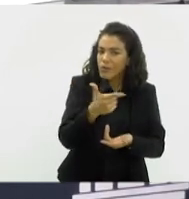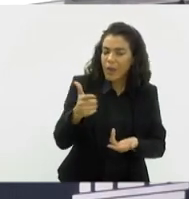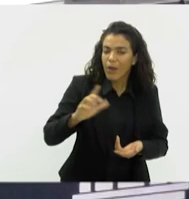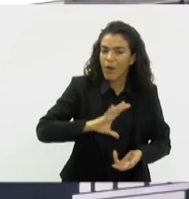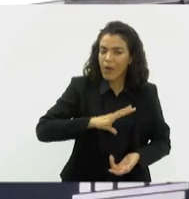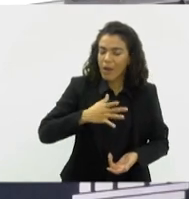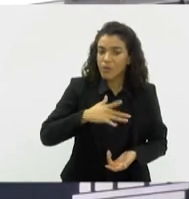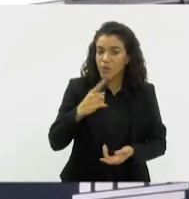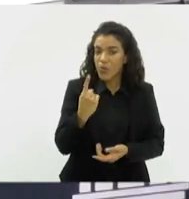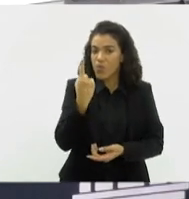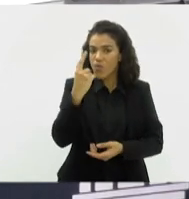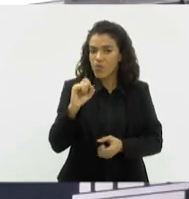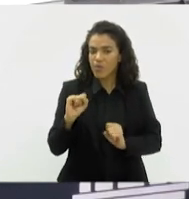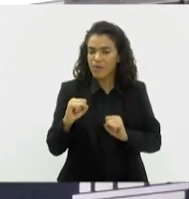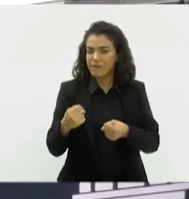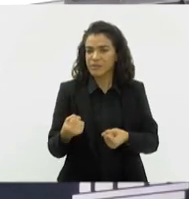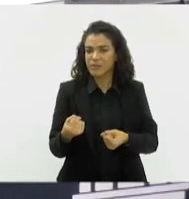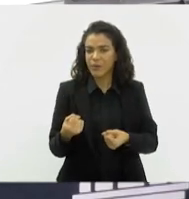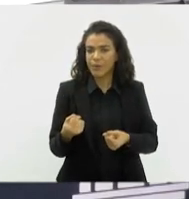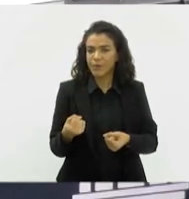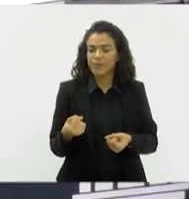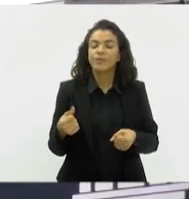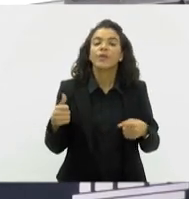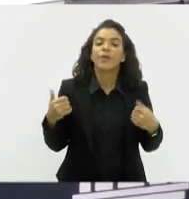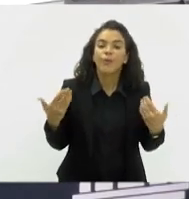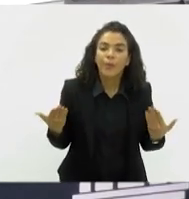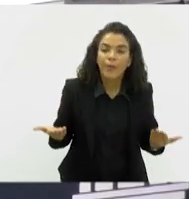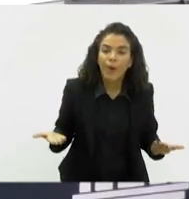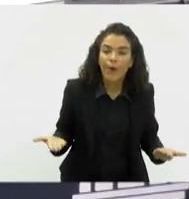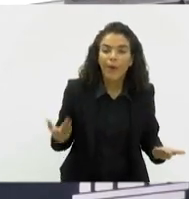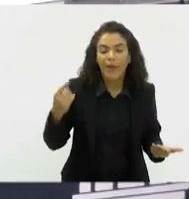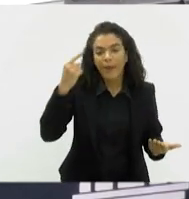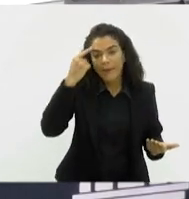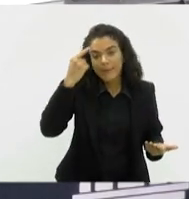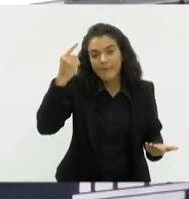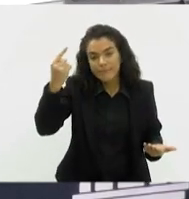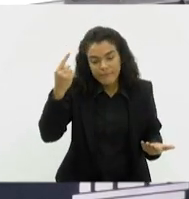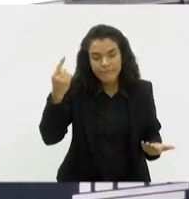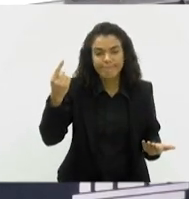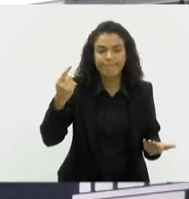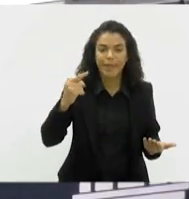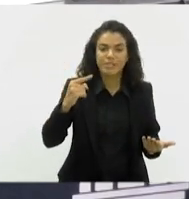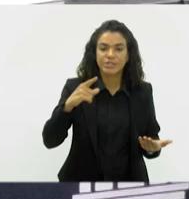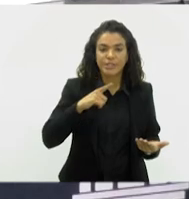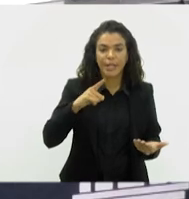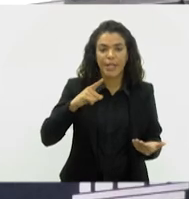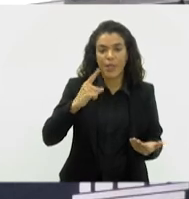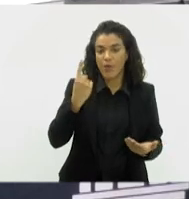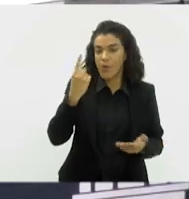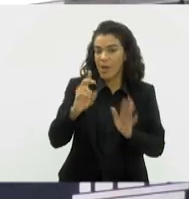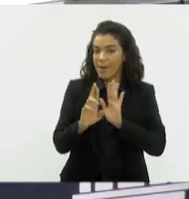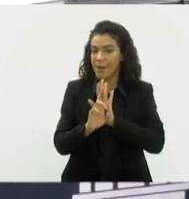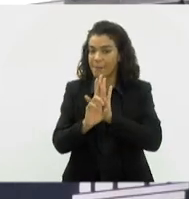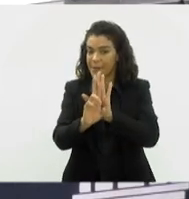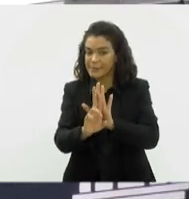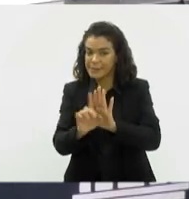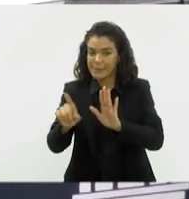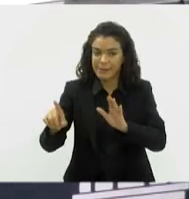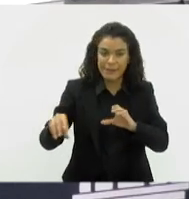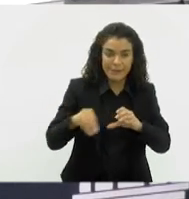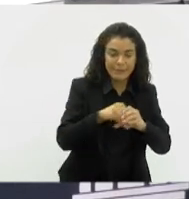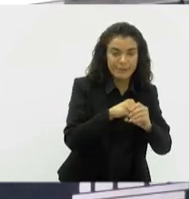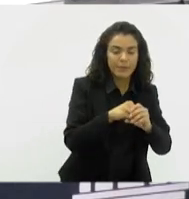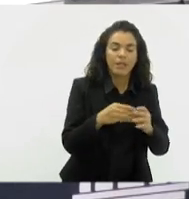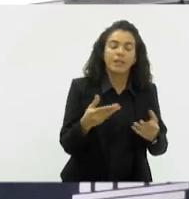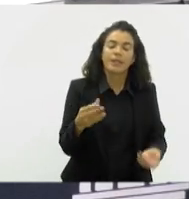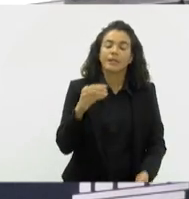ter nenhum defensor. Qual é, então, a ideia da gente ter um membro de uma comissão se ele não pode deputado